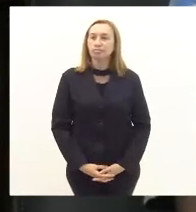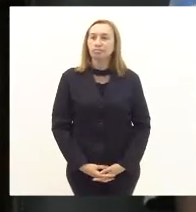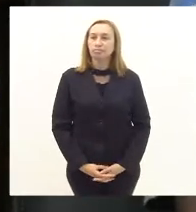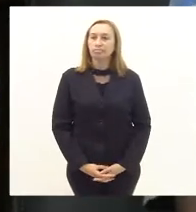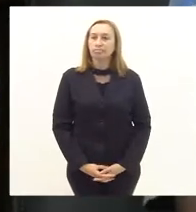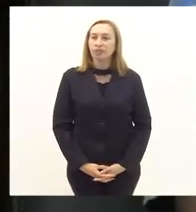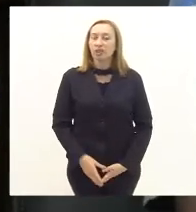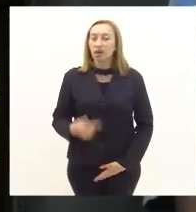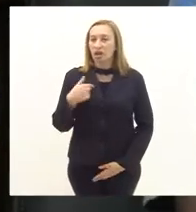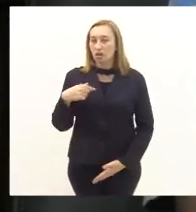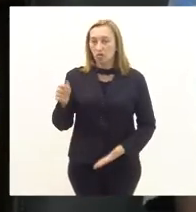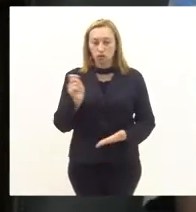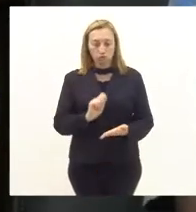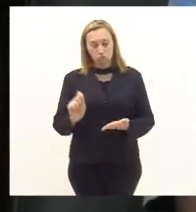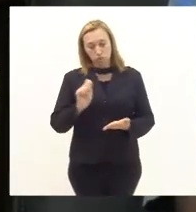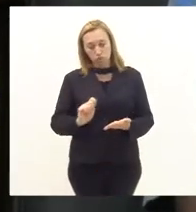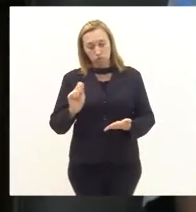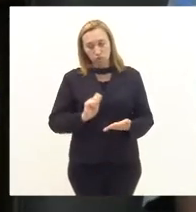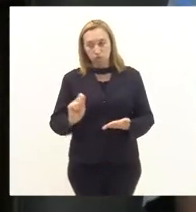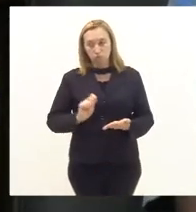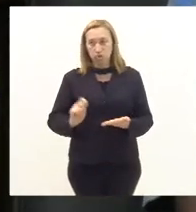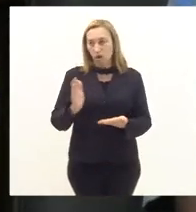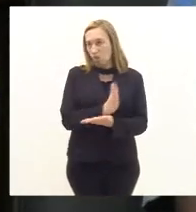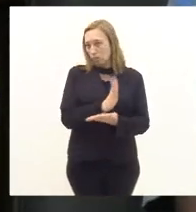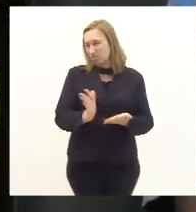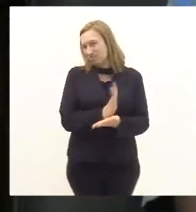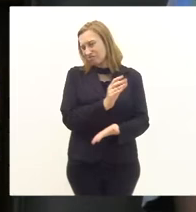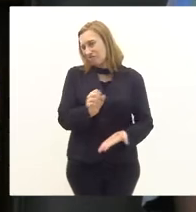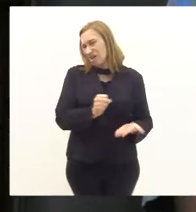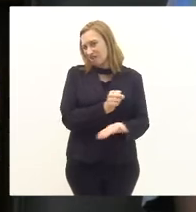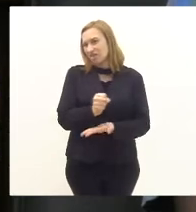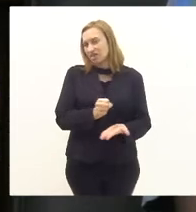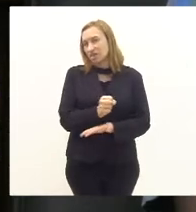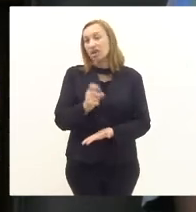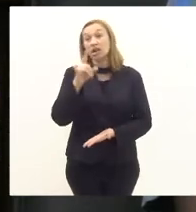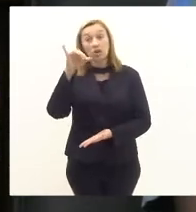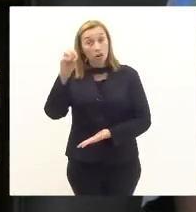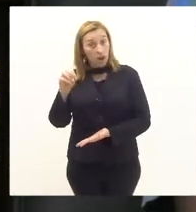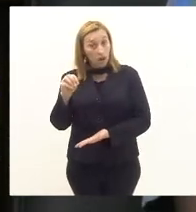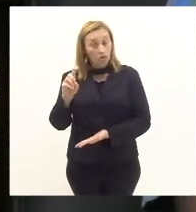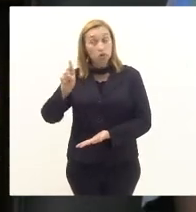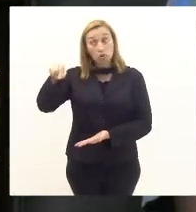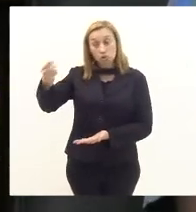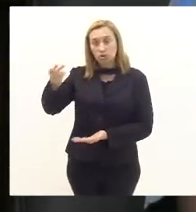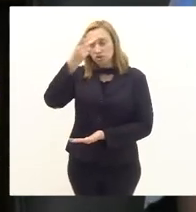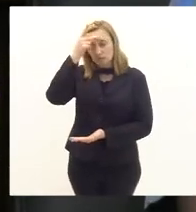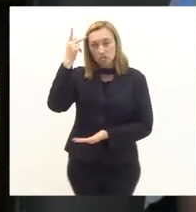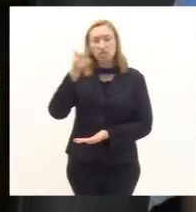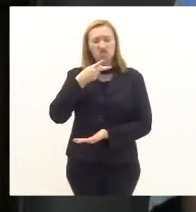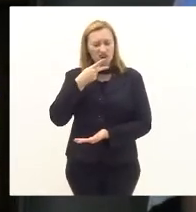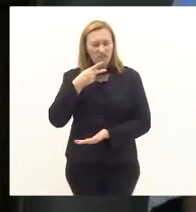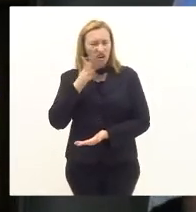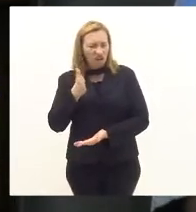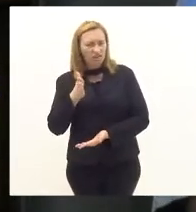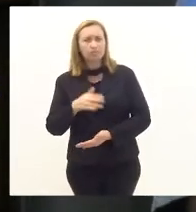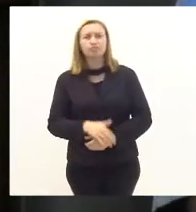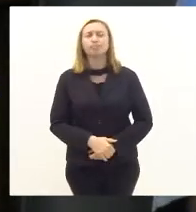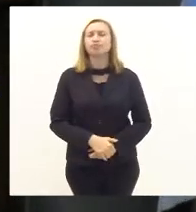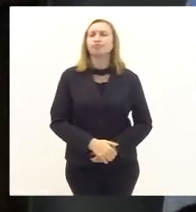Eu fui fazendo algumas anotaçõezinhas básicas. O que o Cláudio falou, o que as outras companheiras falaram,